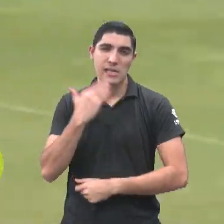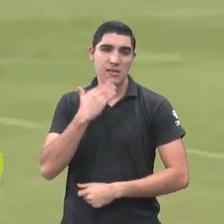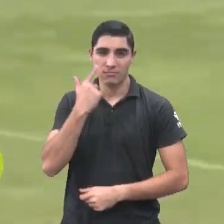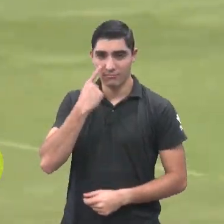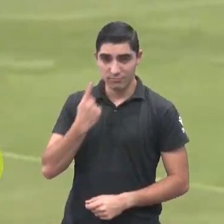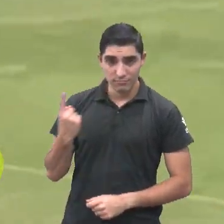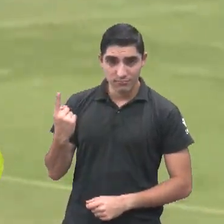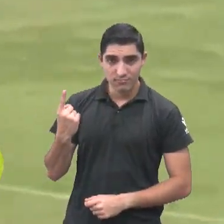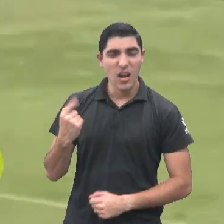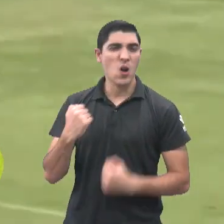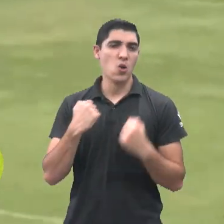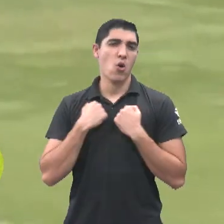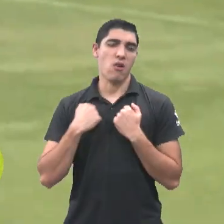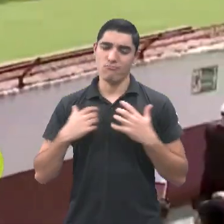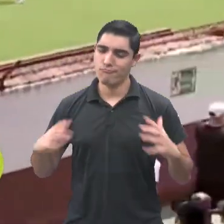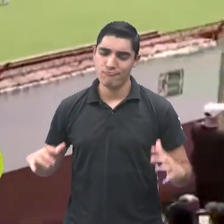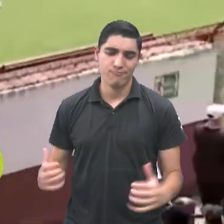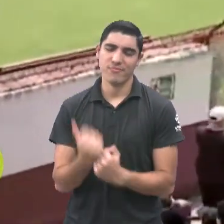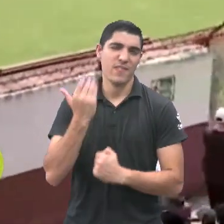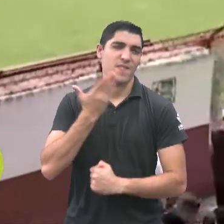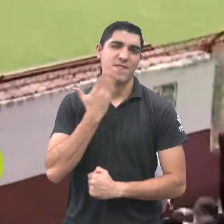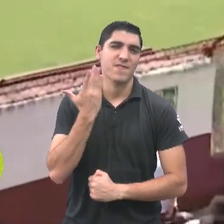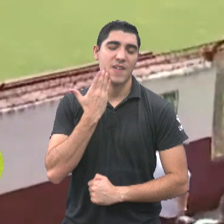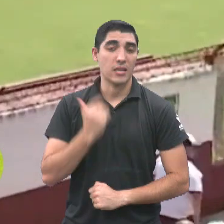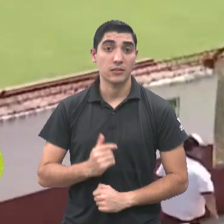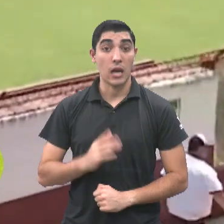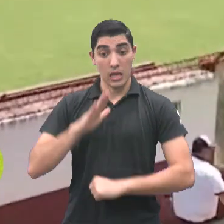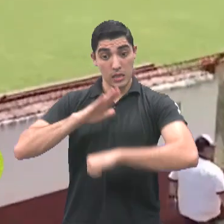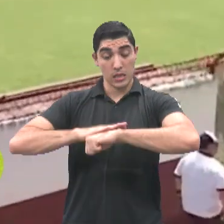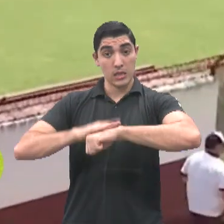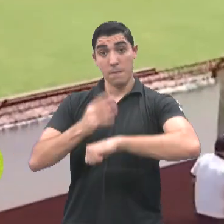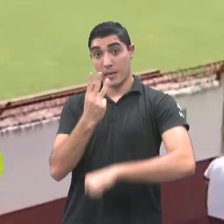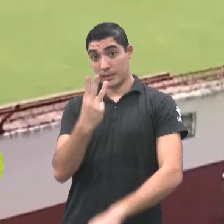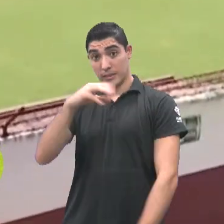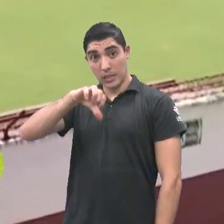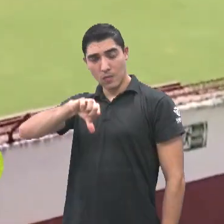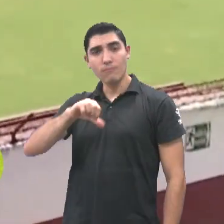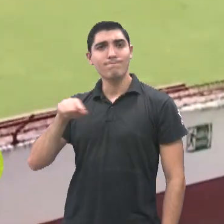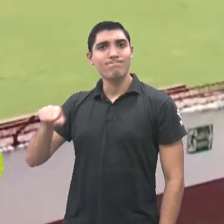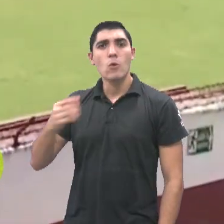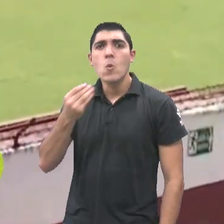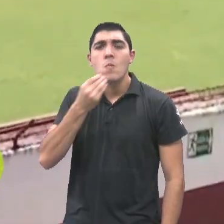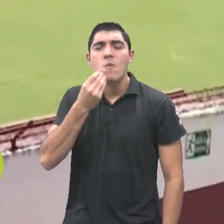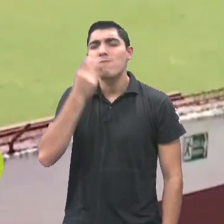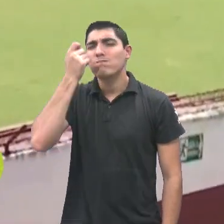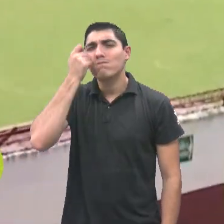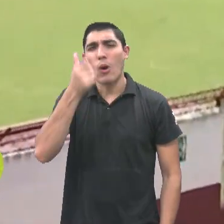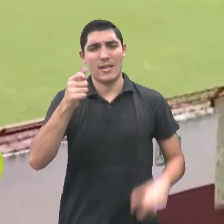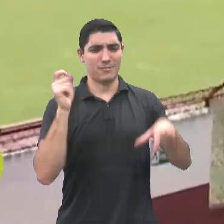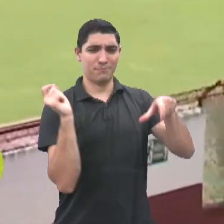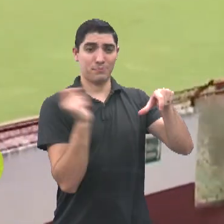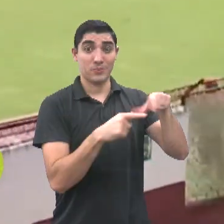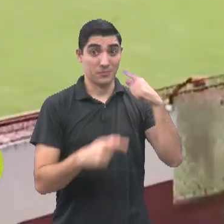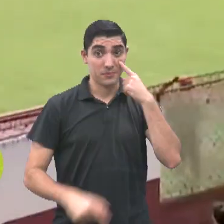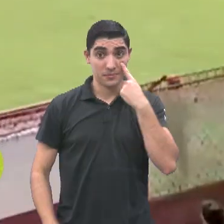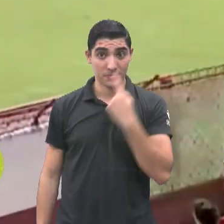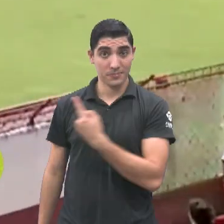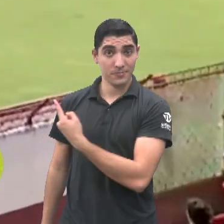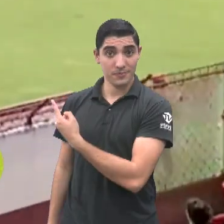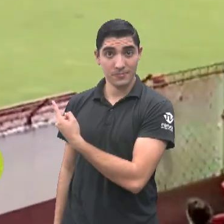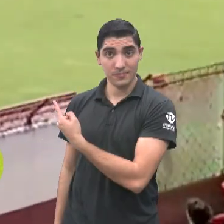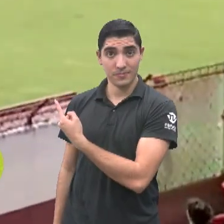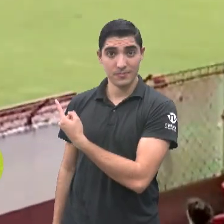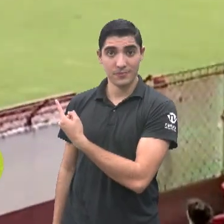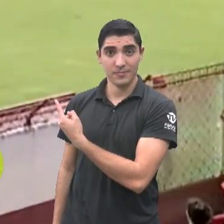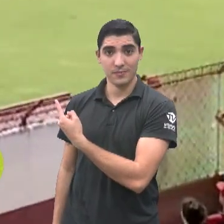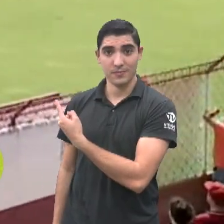para André fazer a defesa. Aos 39, a melhor chance do São José, de novo com Varanda e Thiago Rubim, que